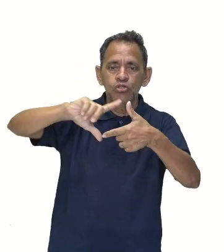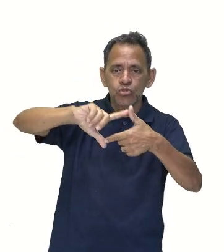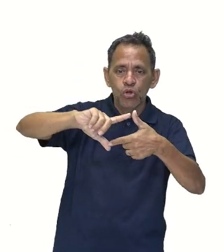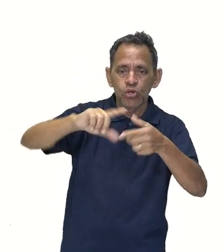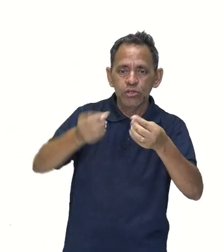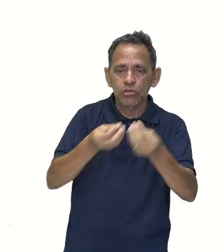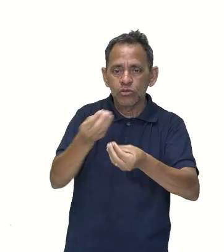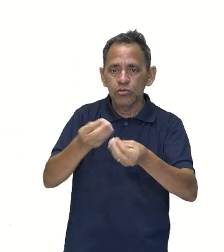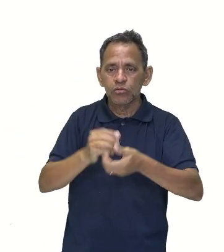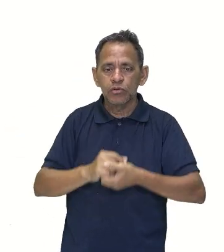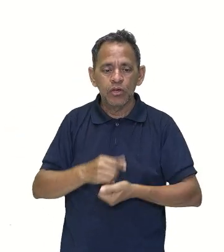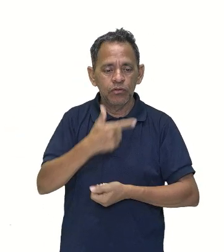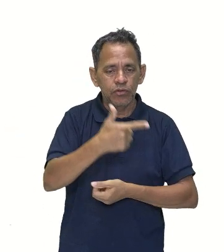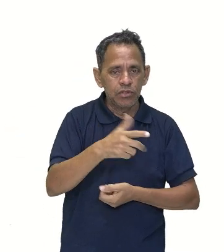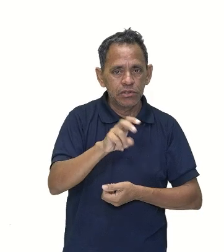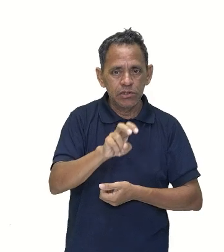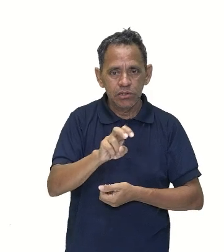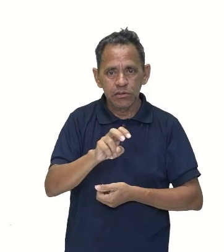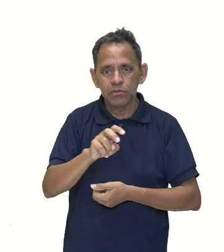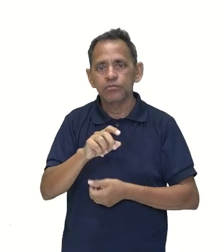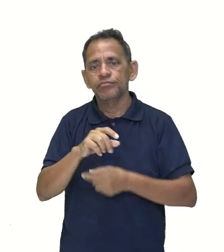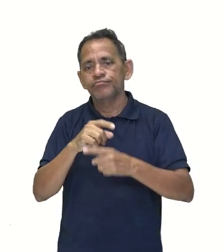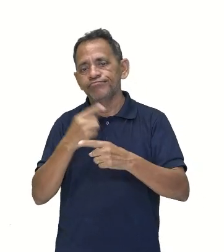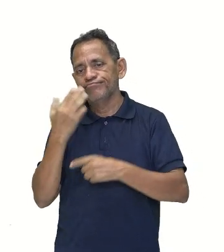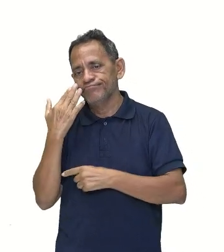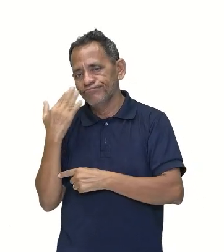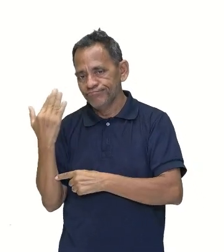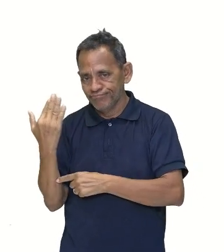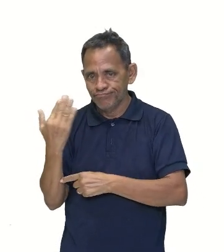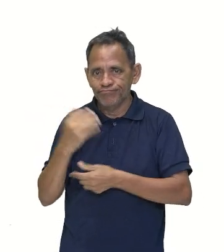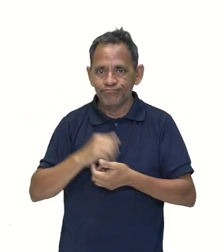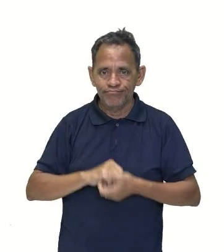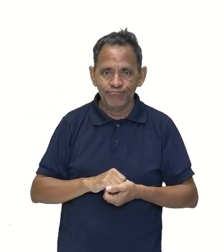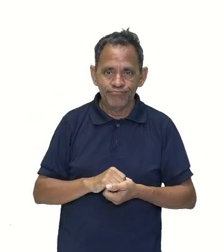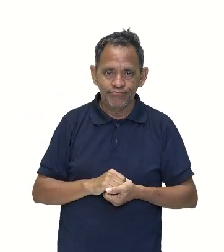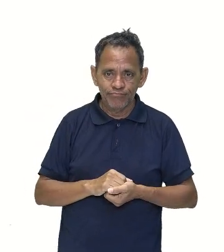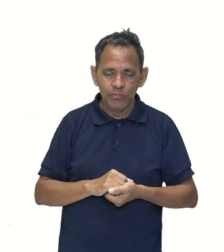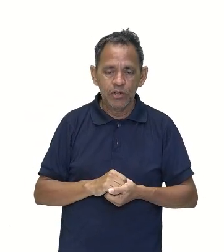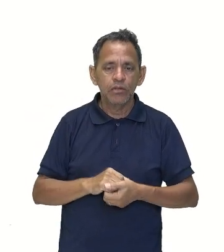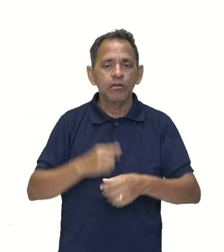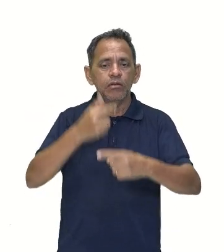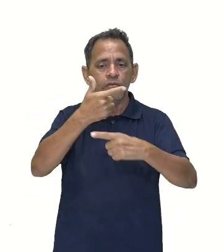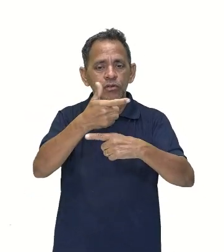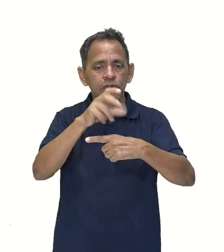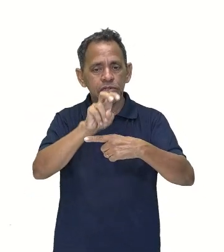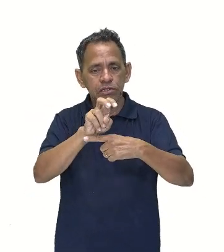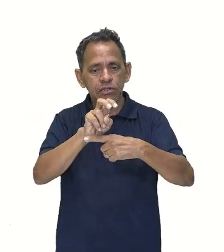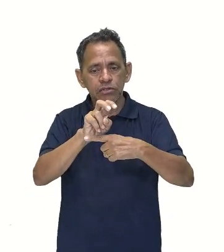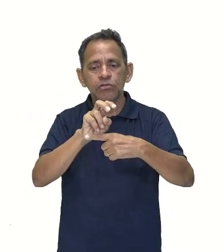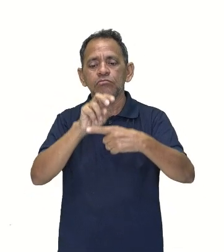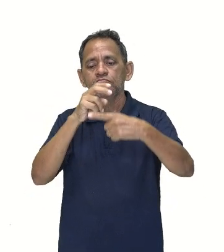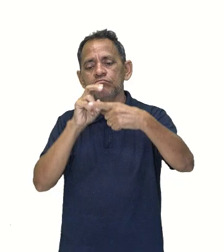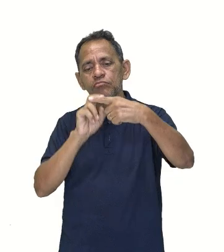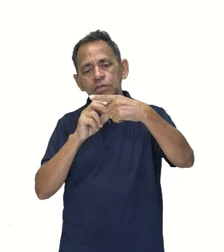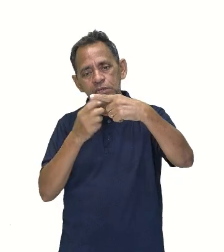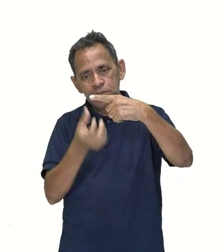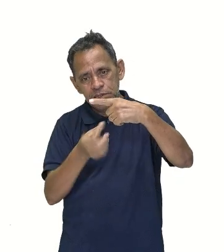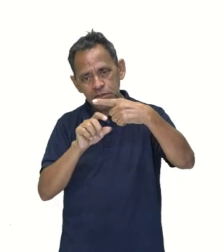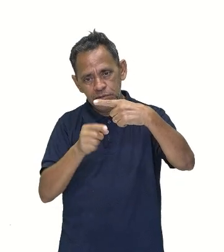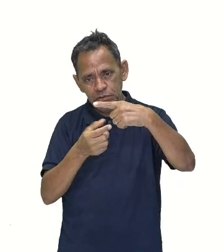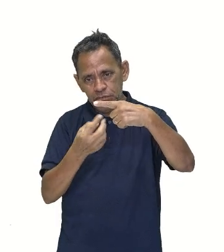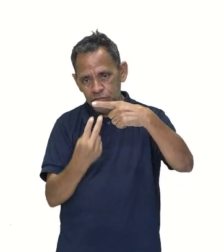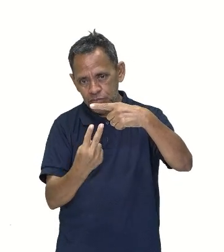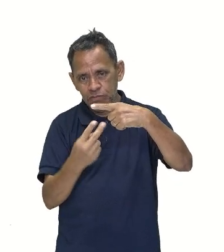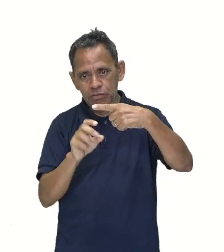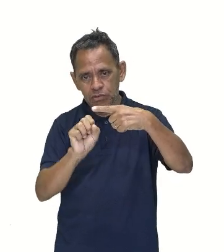Pronto. Dividindo aí esses dois valores, 25 por 6,28,